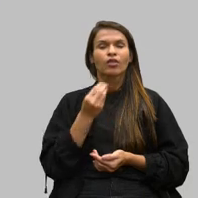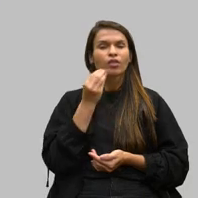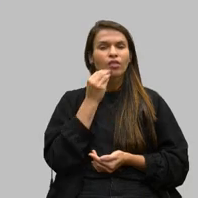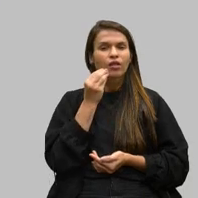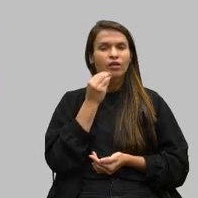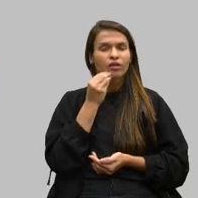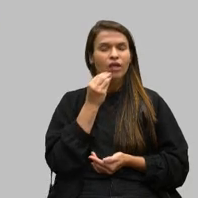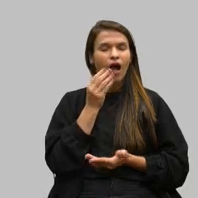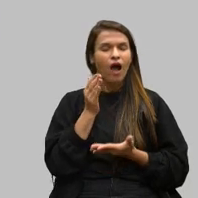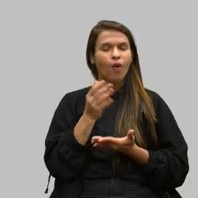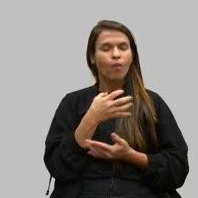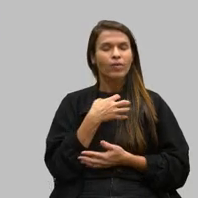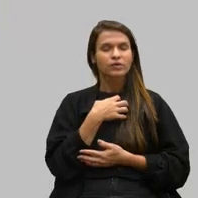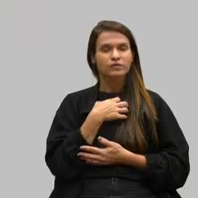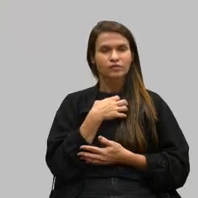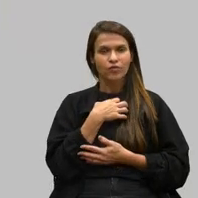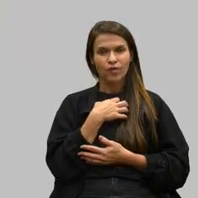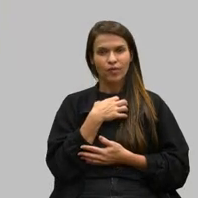formas